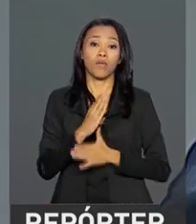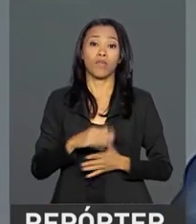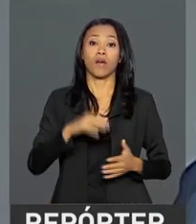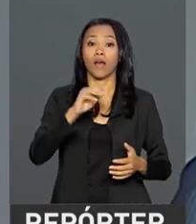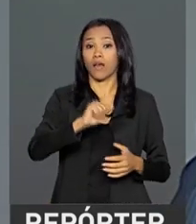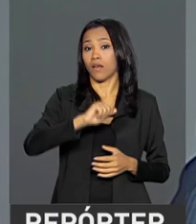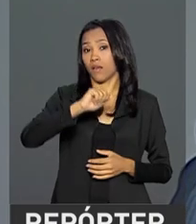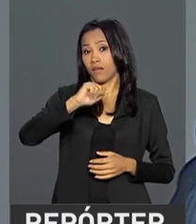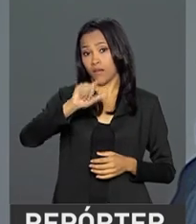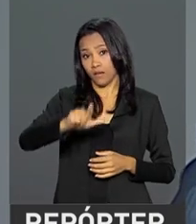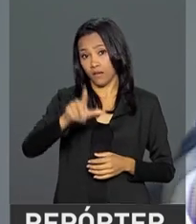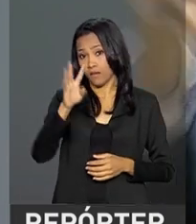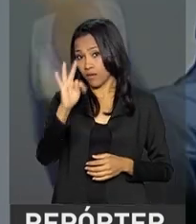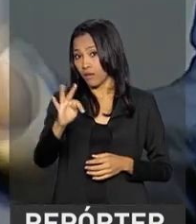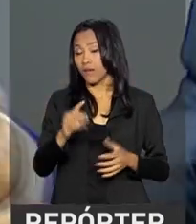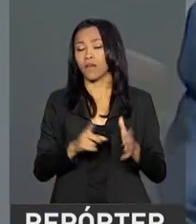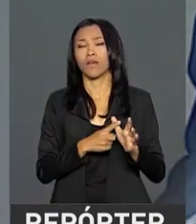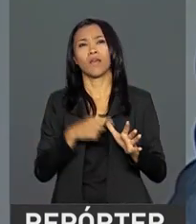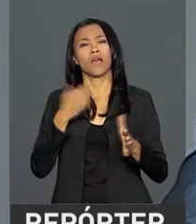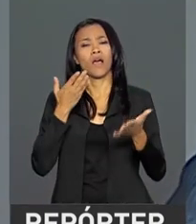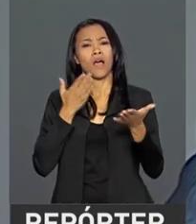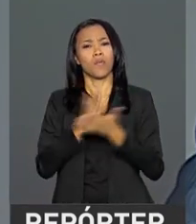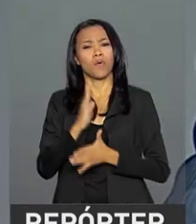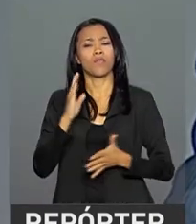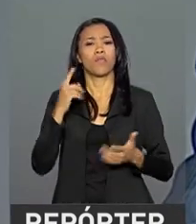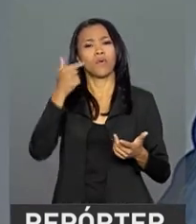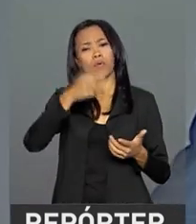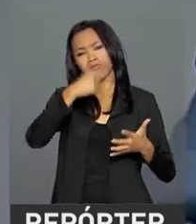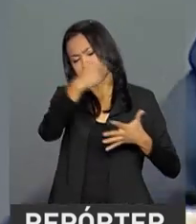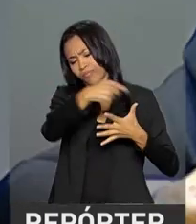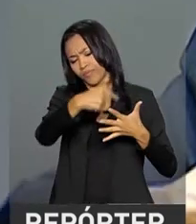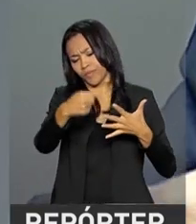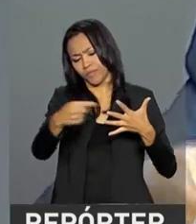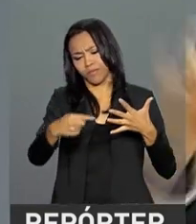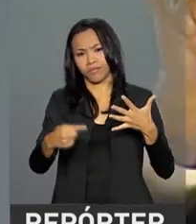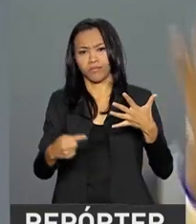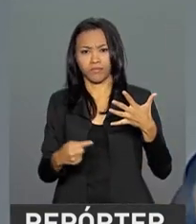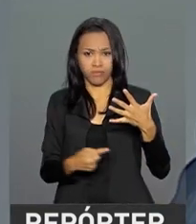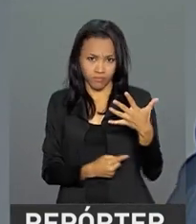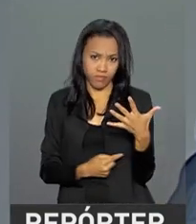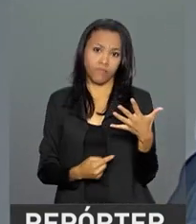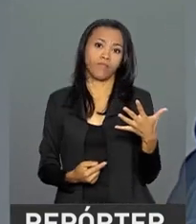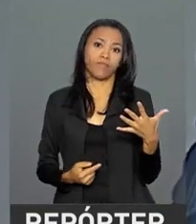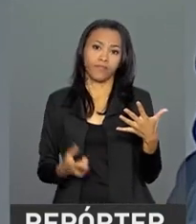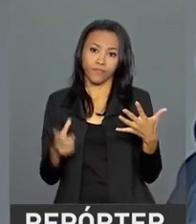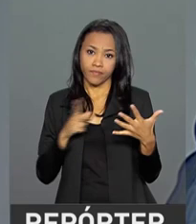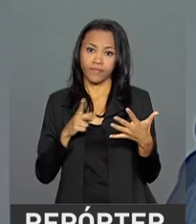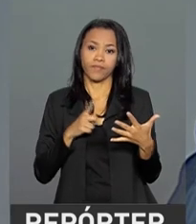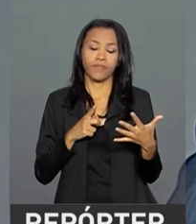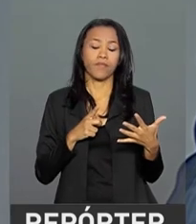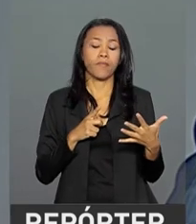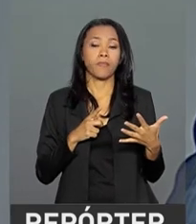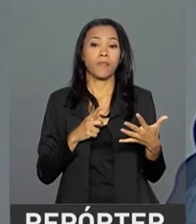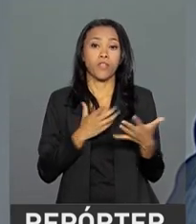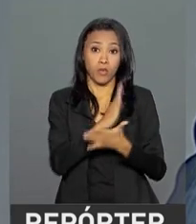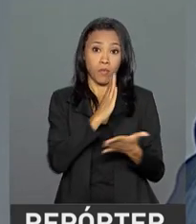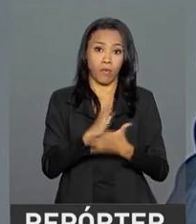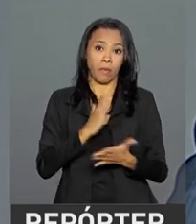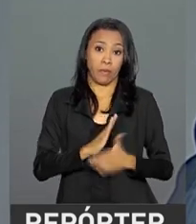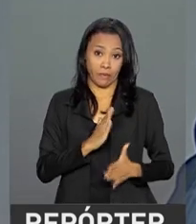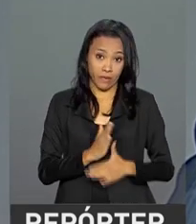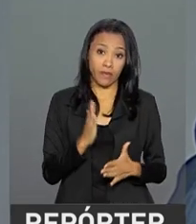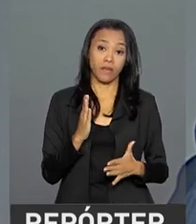e aprovação canais positiva duplicata eletrônica e resumo existe um histórico aí de